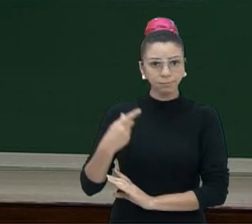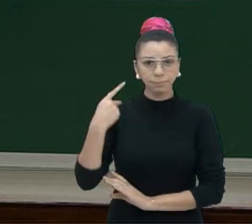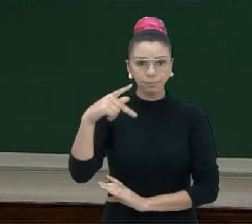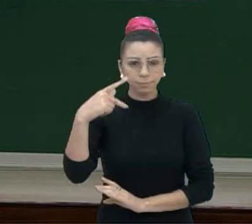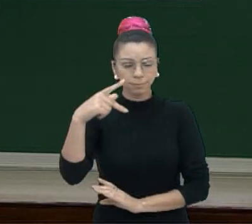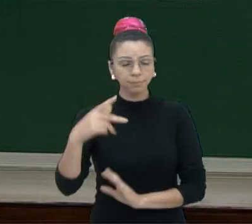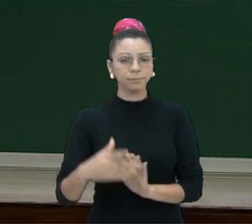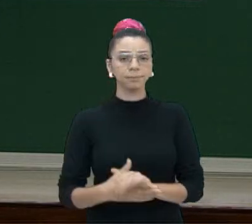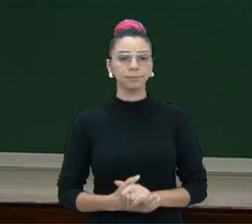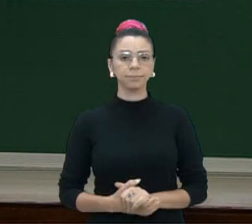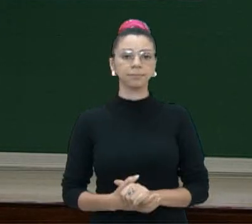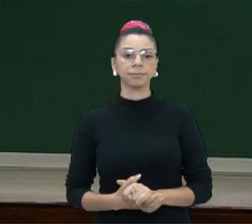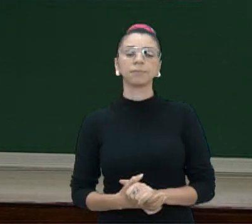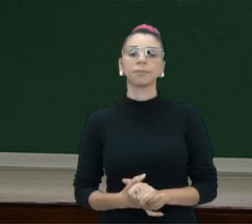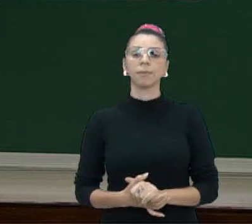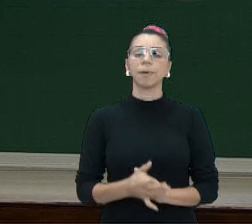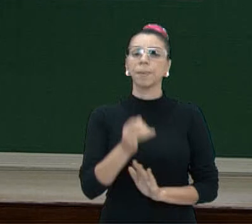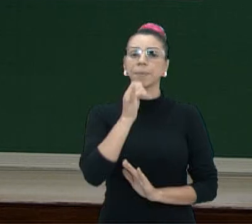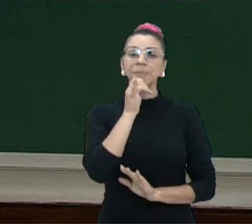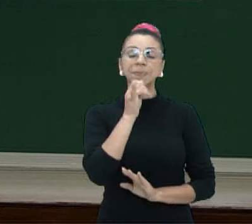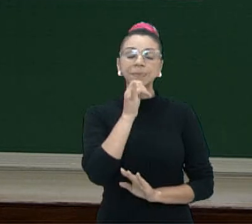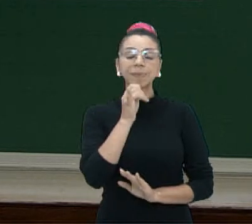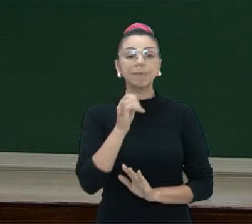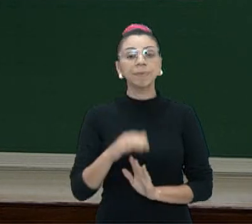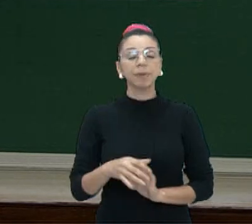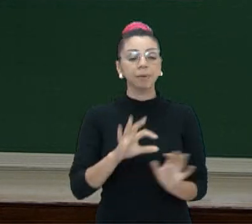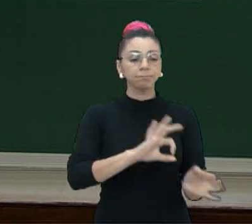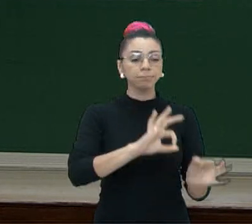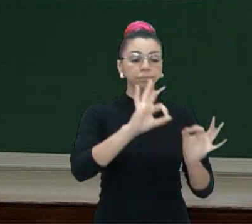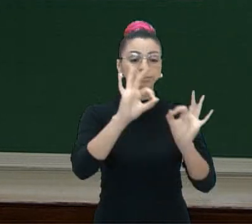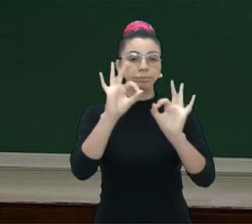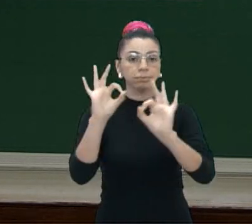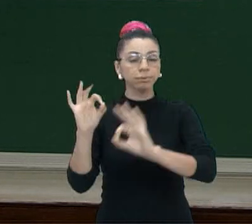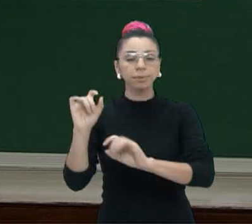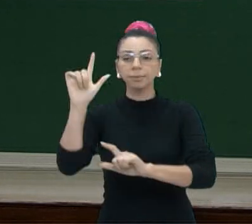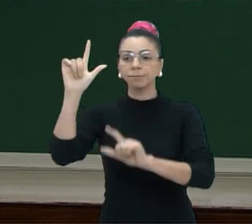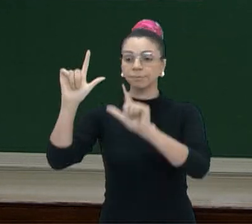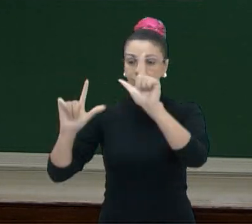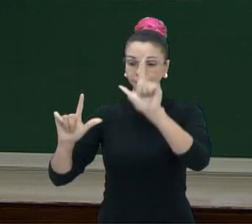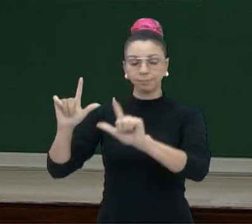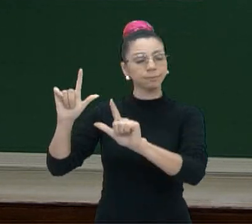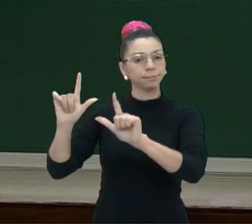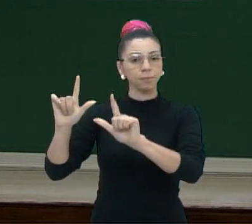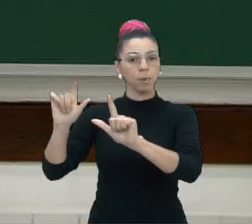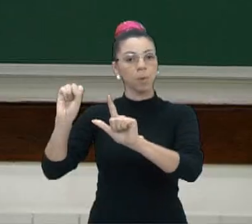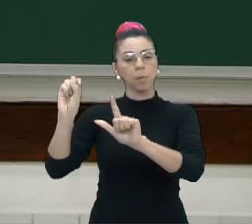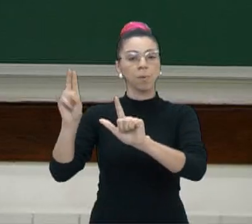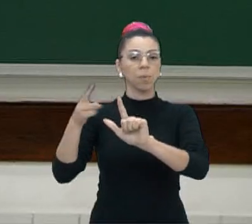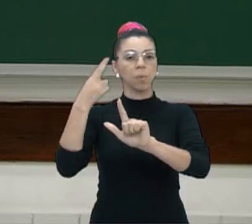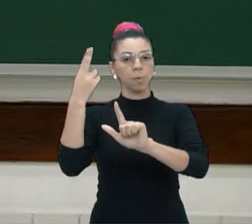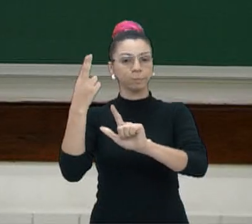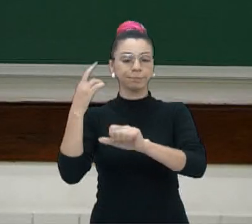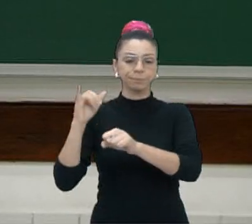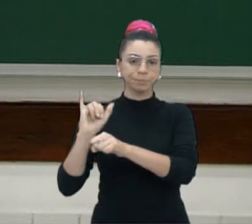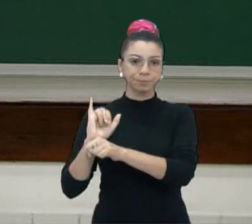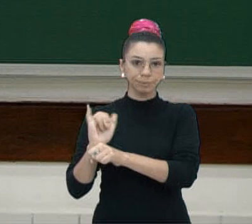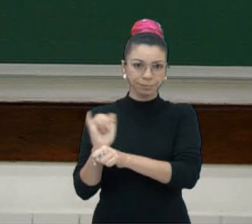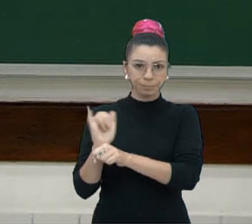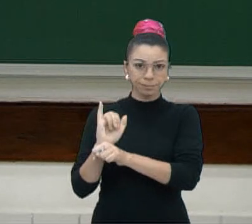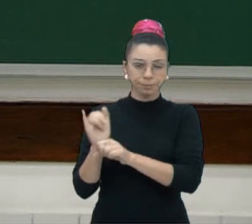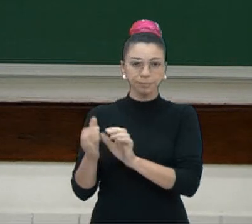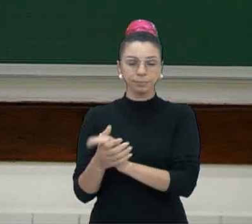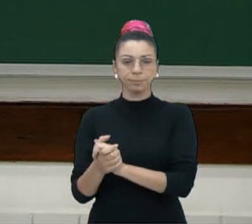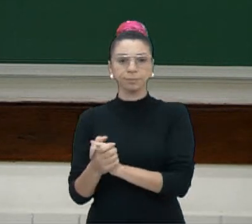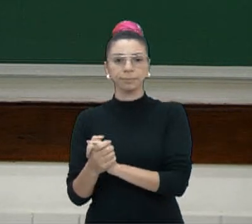presença. Se por um acaso você só está assistindo às nossas aulas pela TV ou mesmo pelo YouTube, entre em contato com a